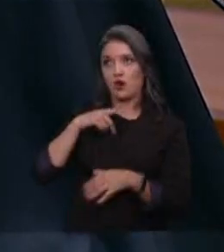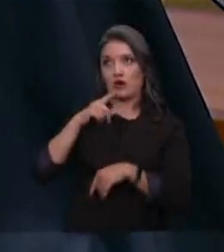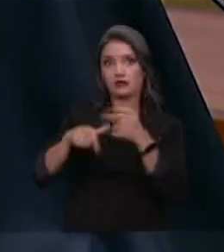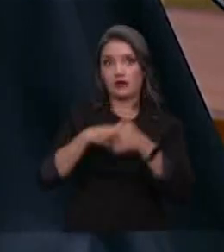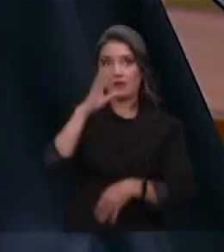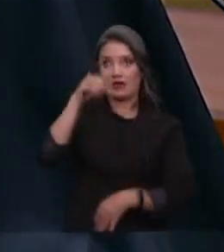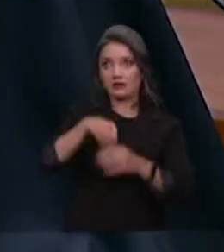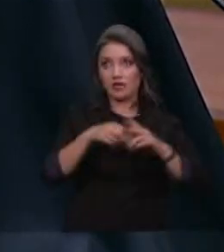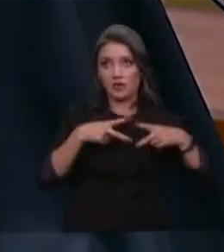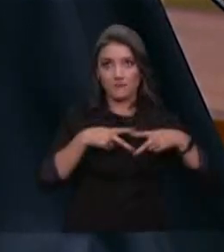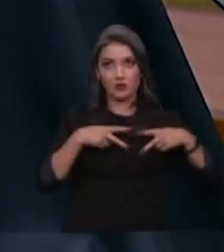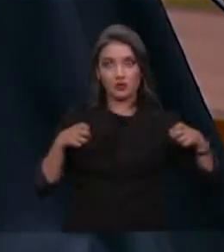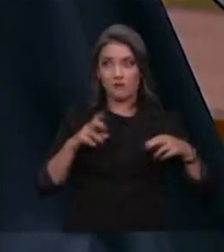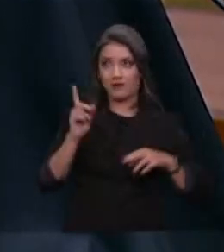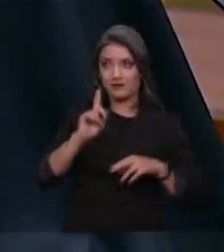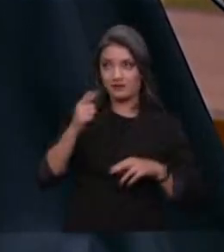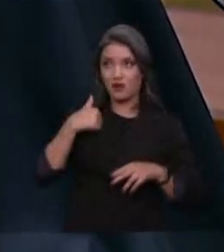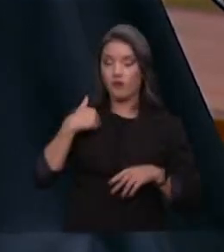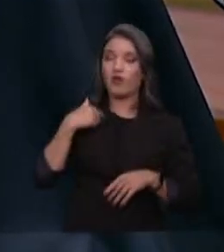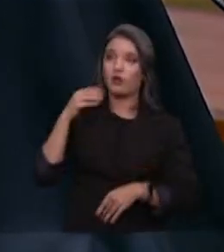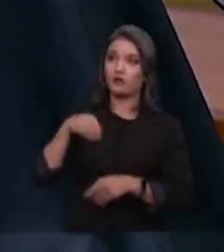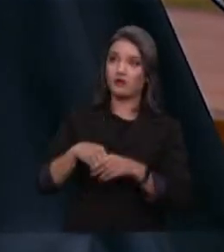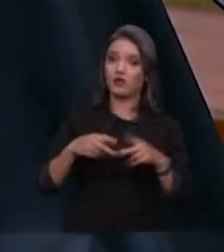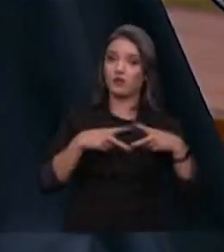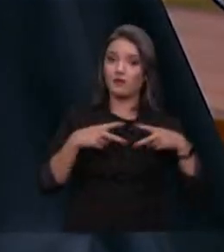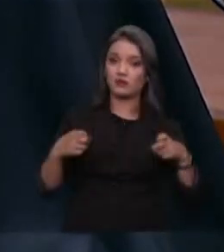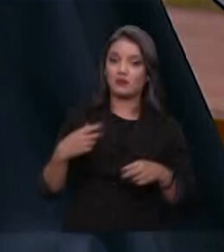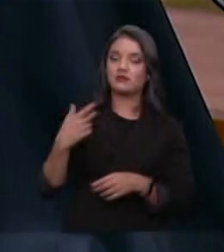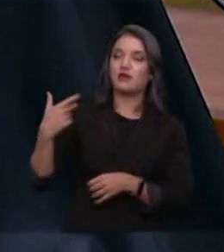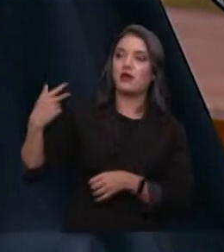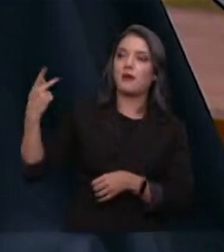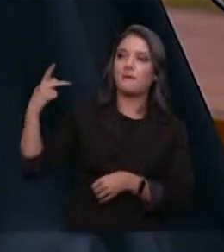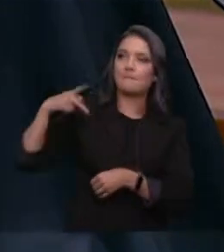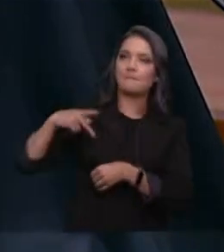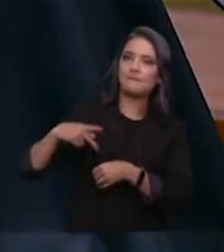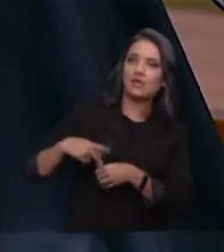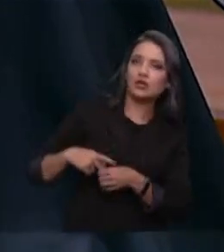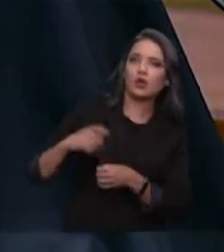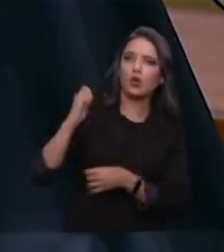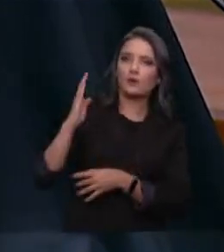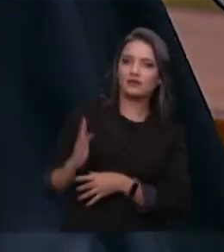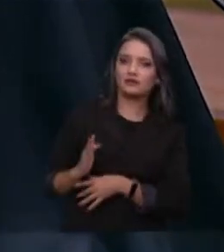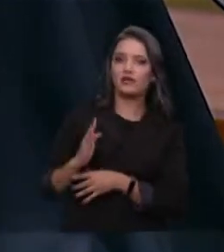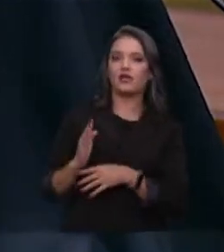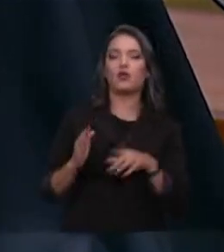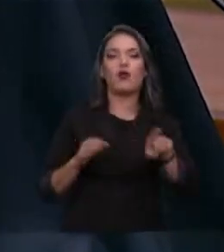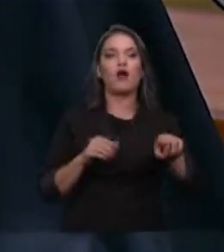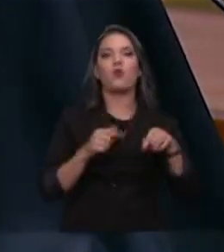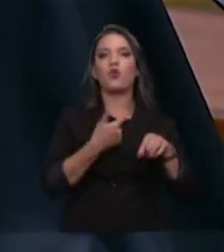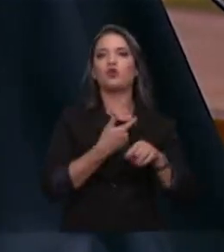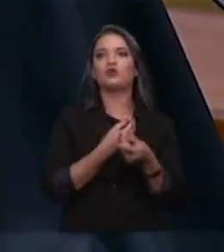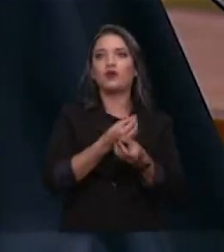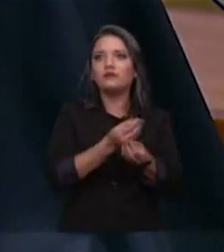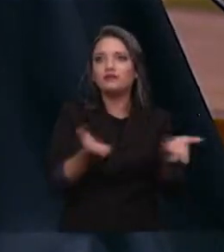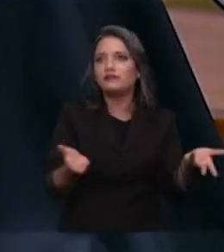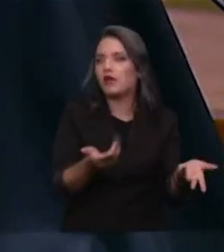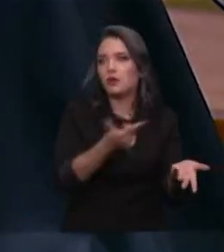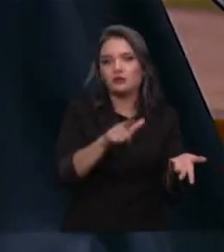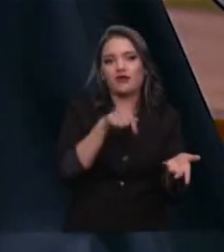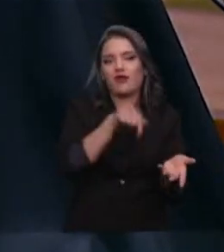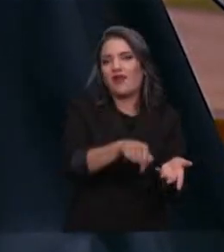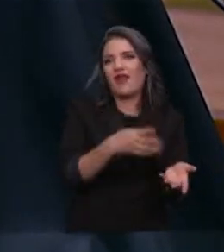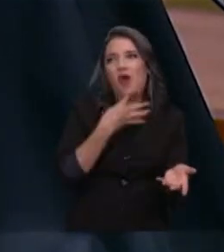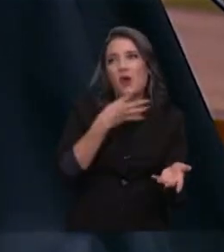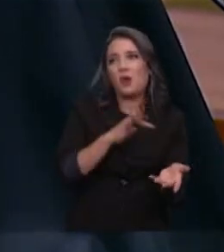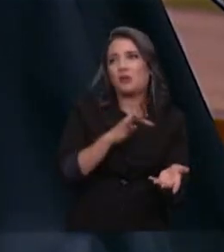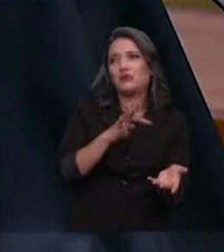Petrobras Distribuidora, sempre fui empregado da Petrobras Petróleo Brasileiro S.A. Então, eu conheço pouca coisa da Petrobras Distribuidora,